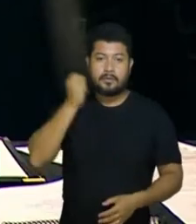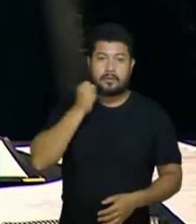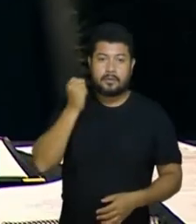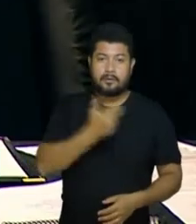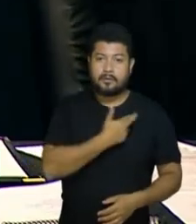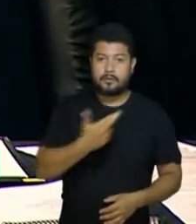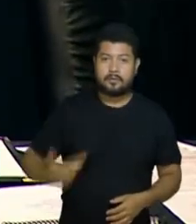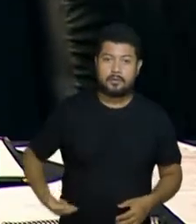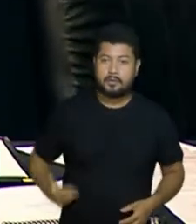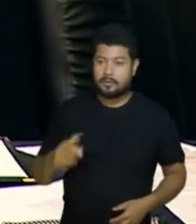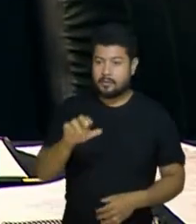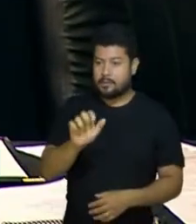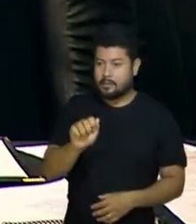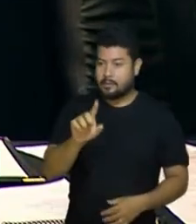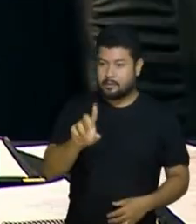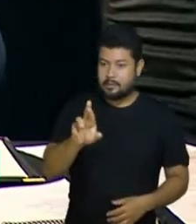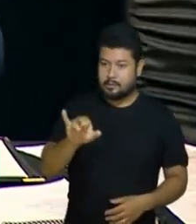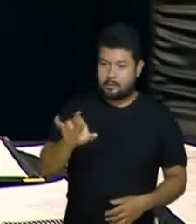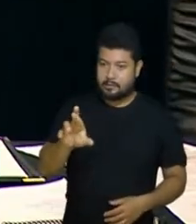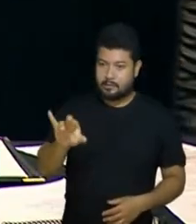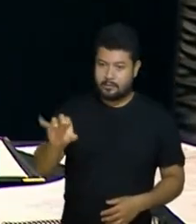Dalírio Beber.